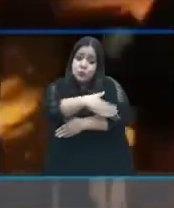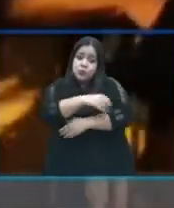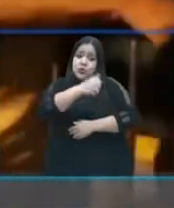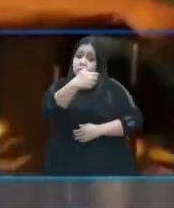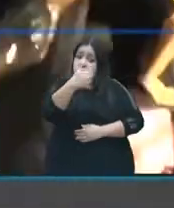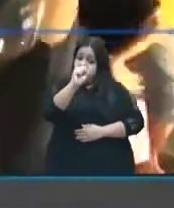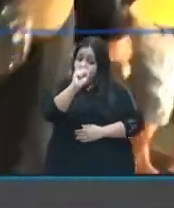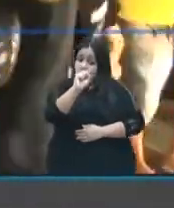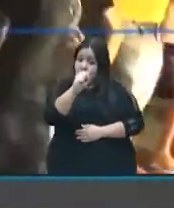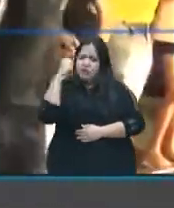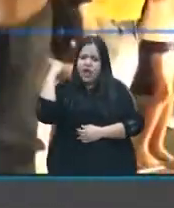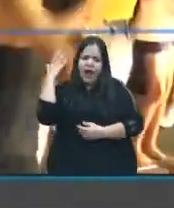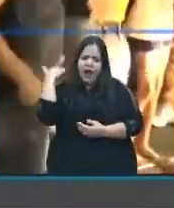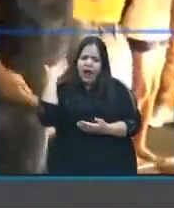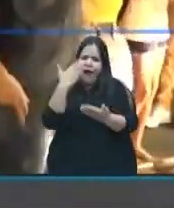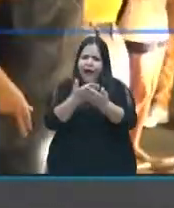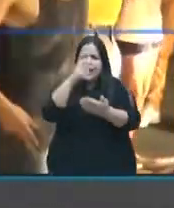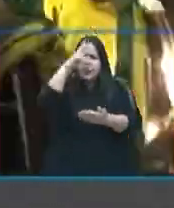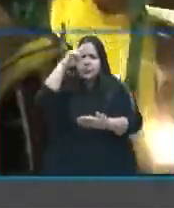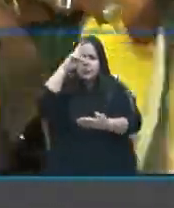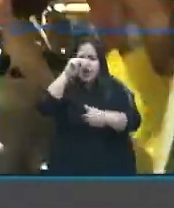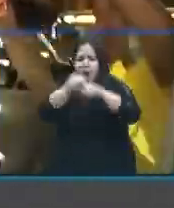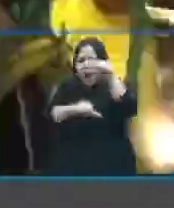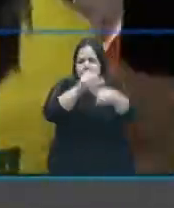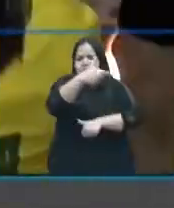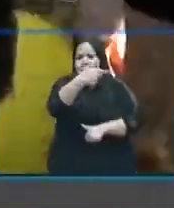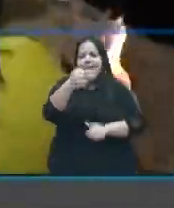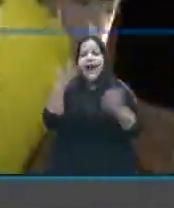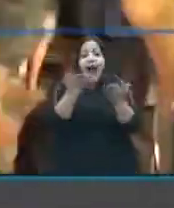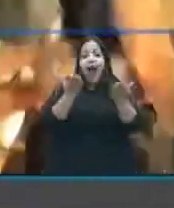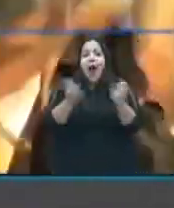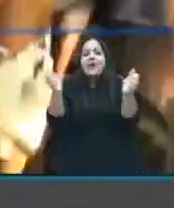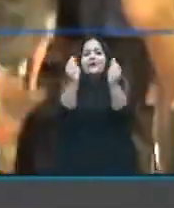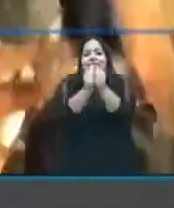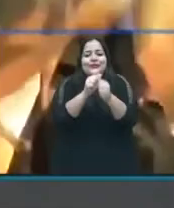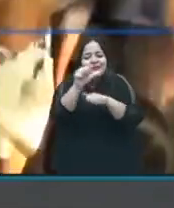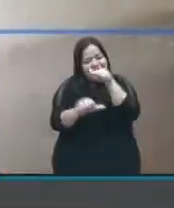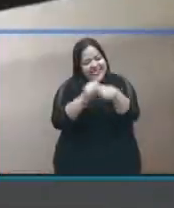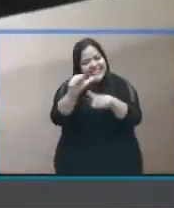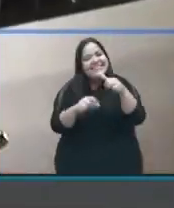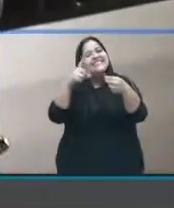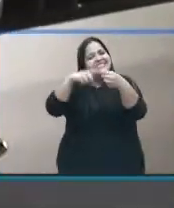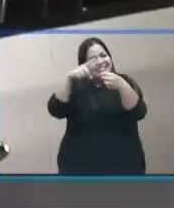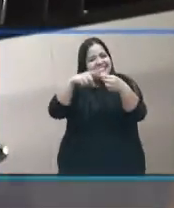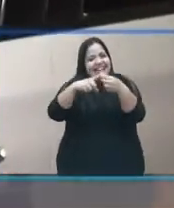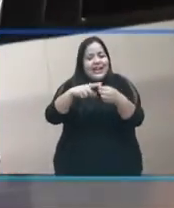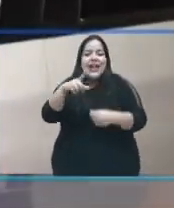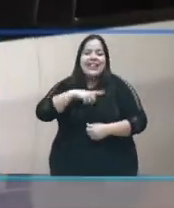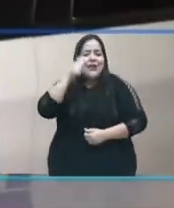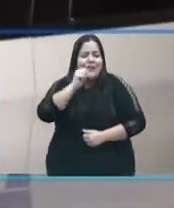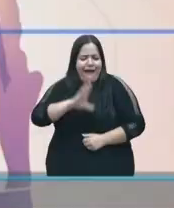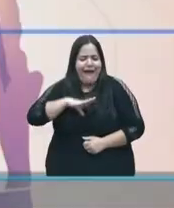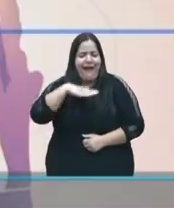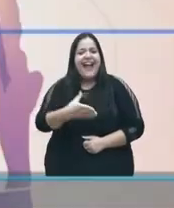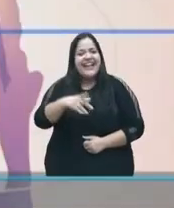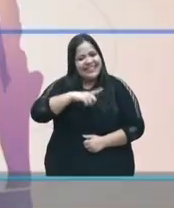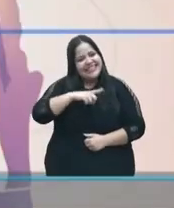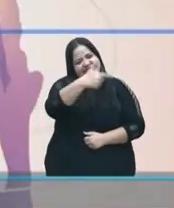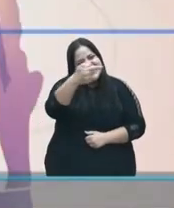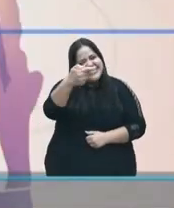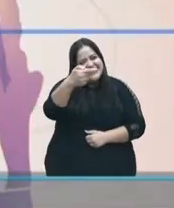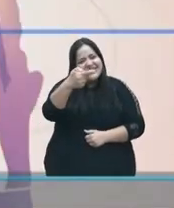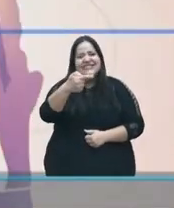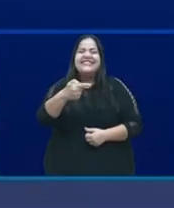Em 2018, fizemos histórica mudança do 17. Agora vamos juntas mudar a nossa cidade. Onde tem mulher de coragem,